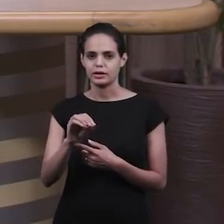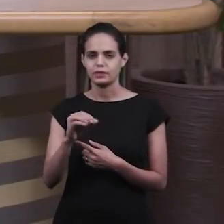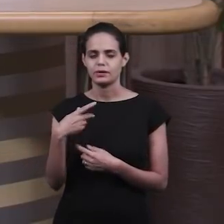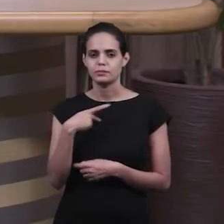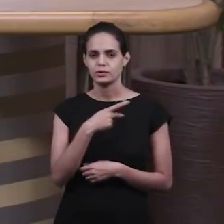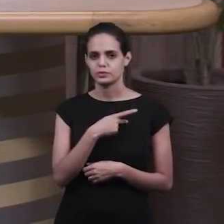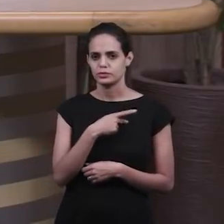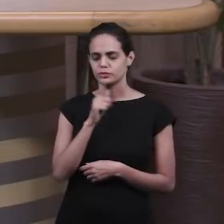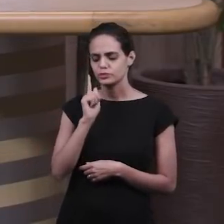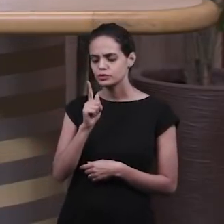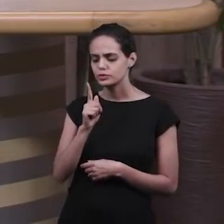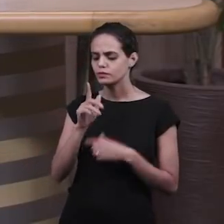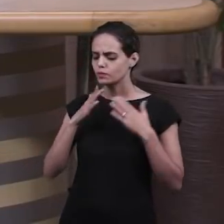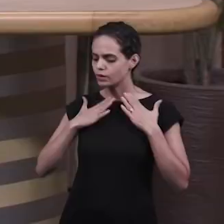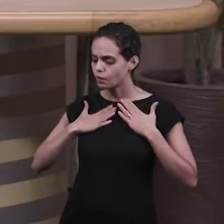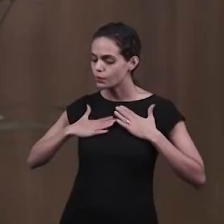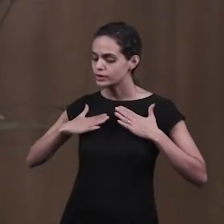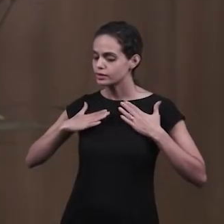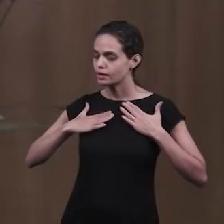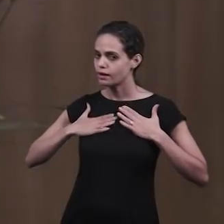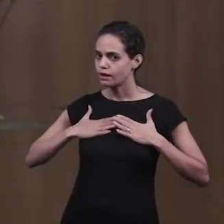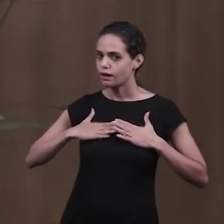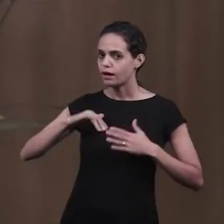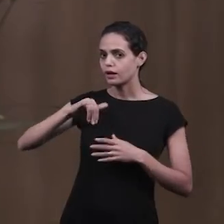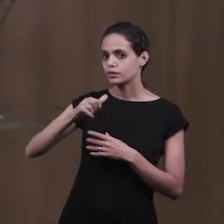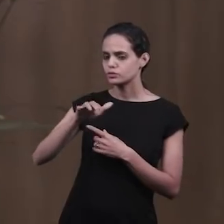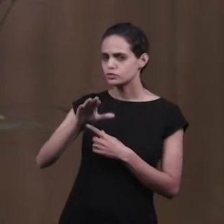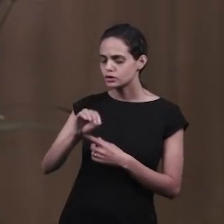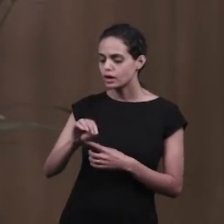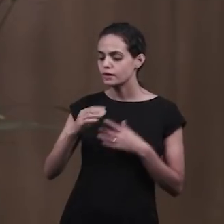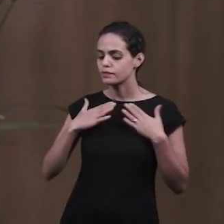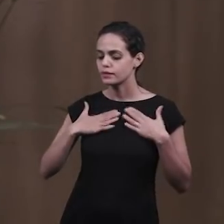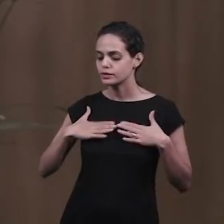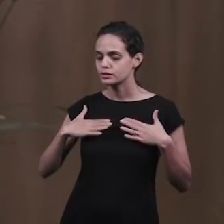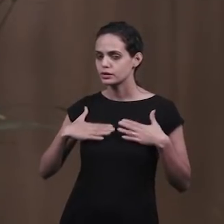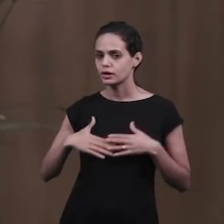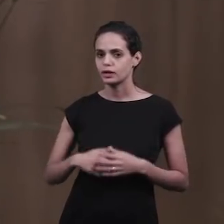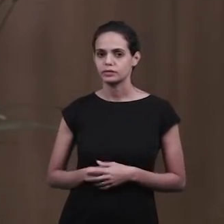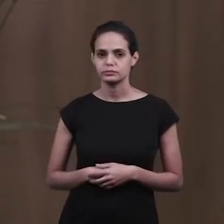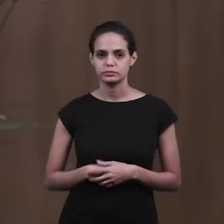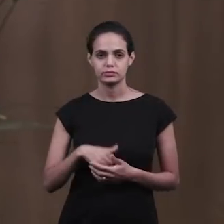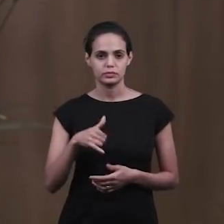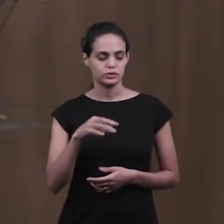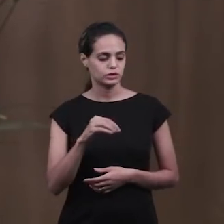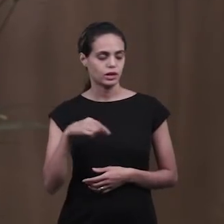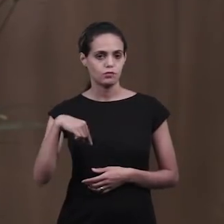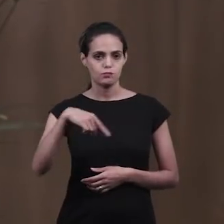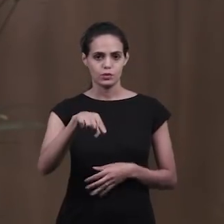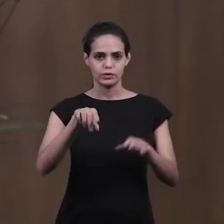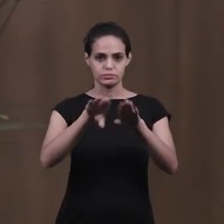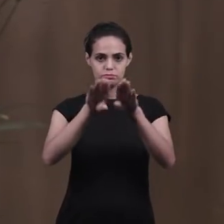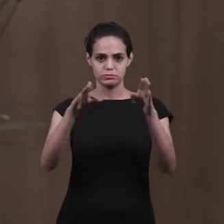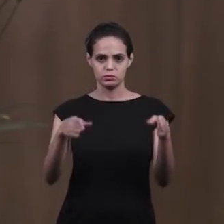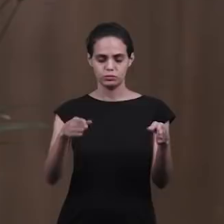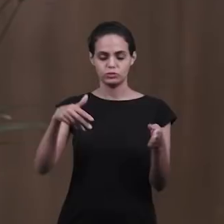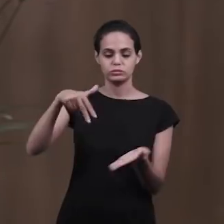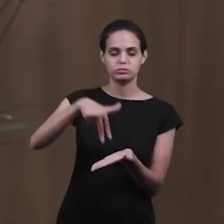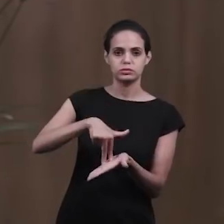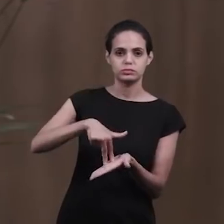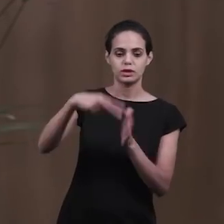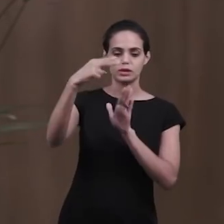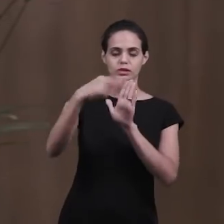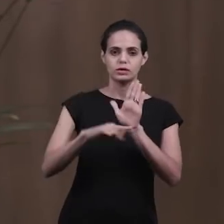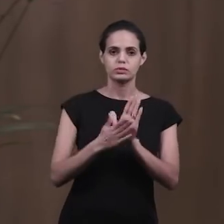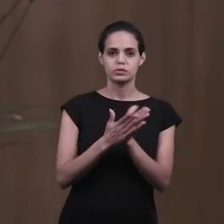devagar, aquela orientação. O Jairo foi para frente, leu um texto da Bíblia, e o texto que Jairo leu foi um texto